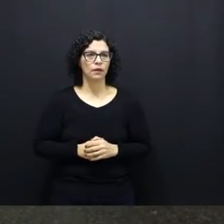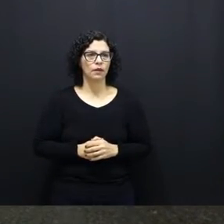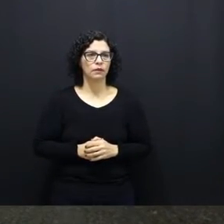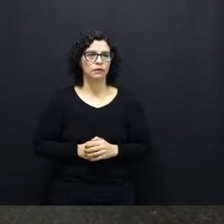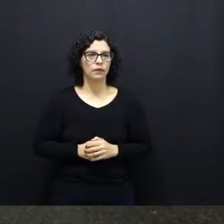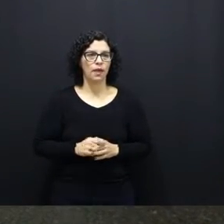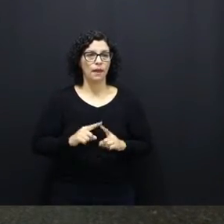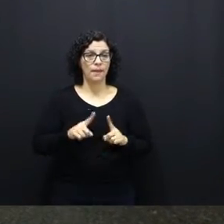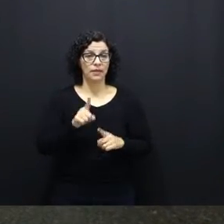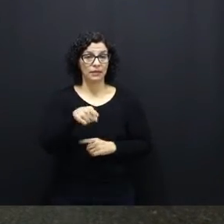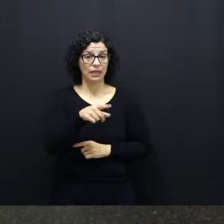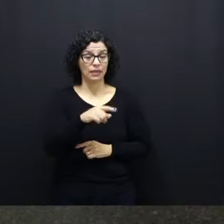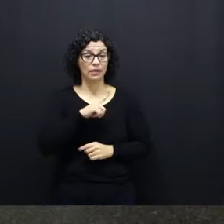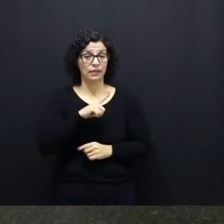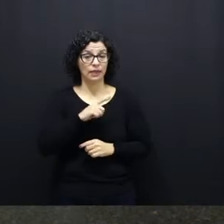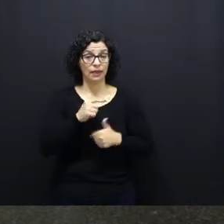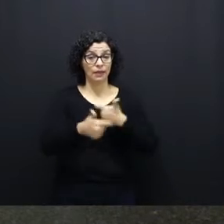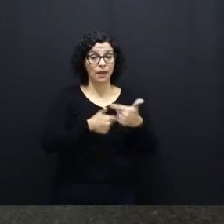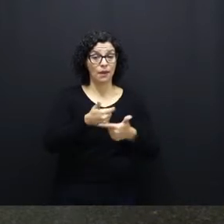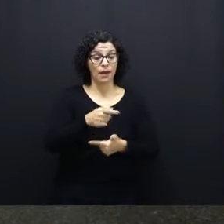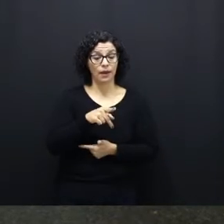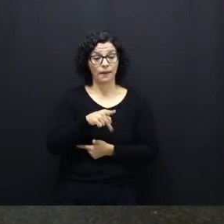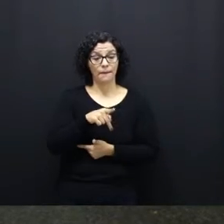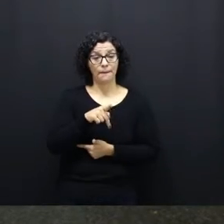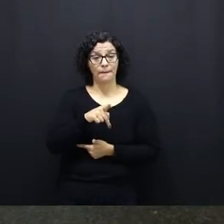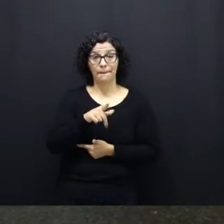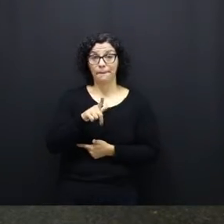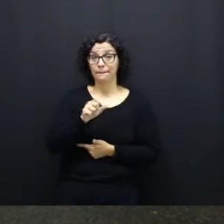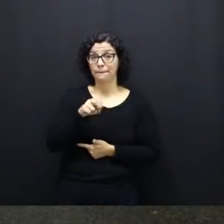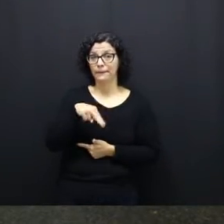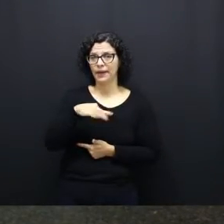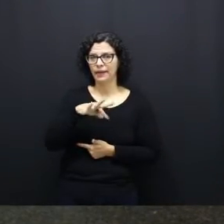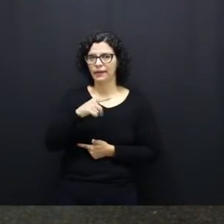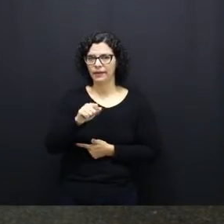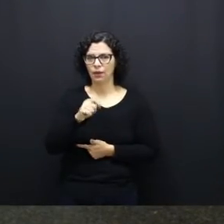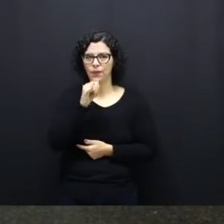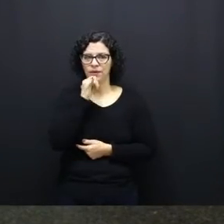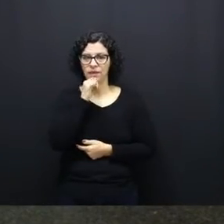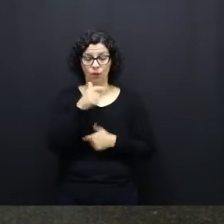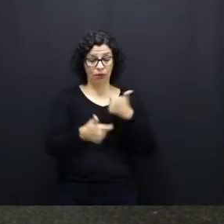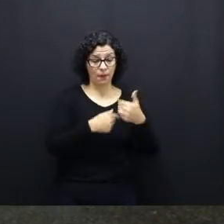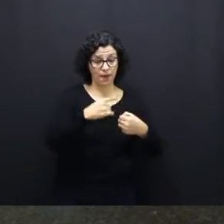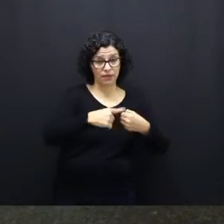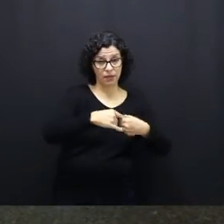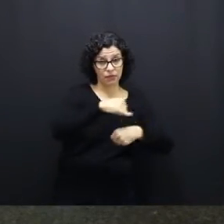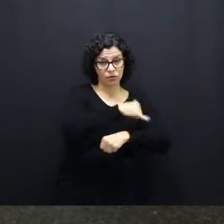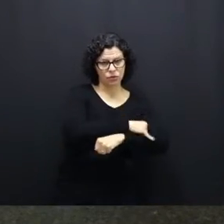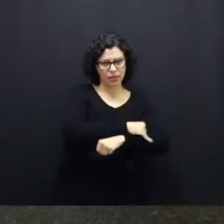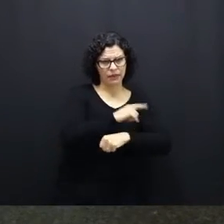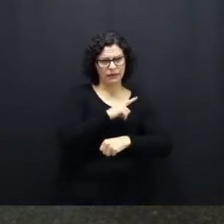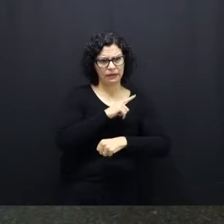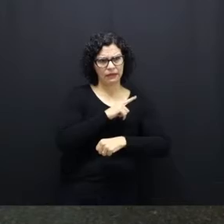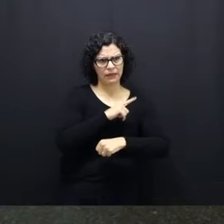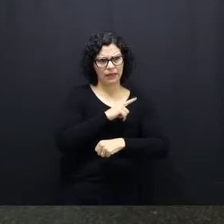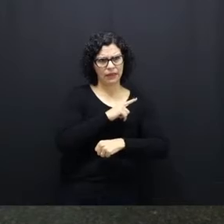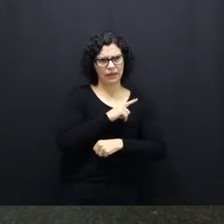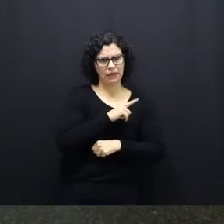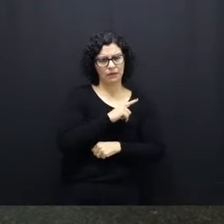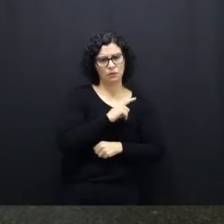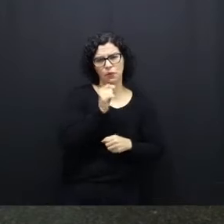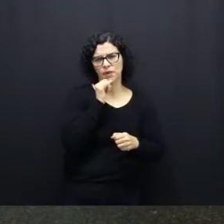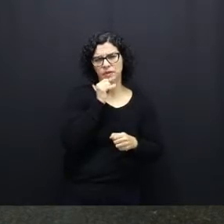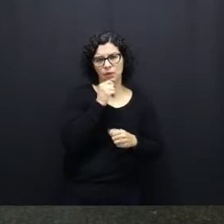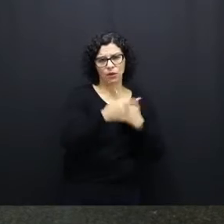O porém como ele ganha por plantão então se ele fizesse aqui em média um plantão 1700